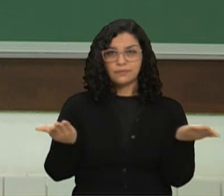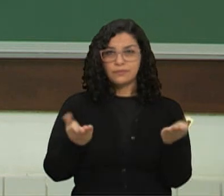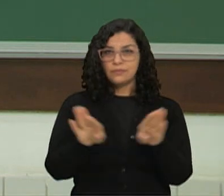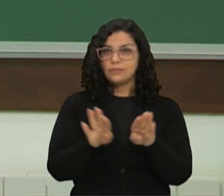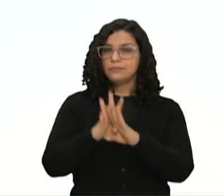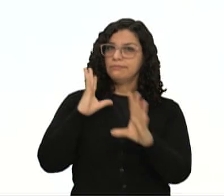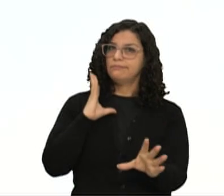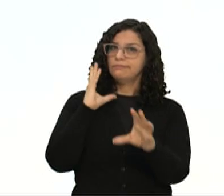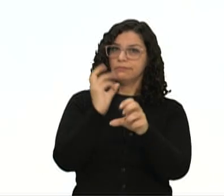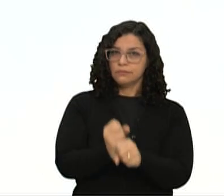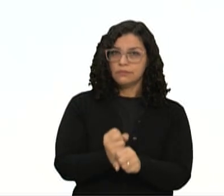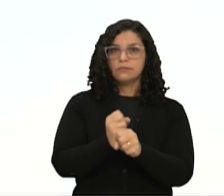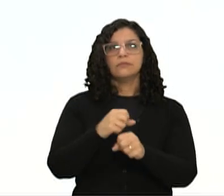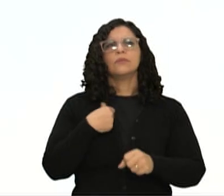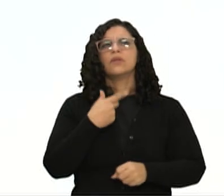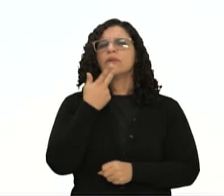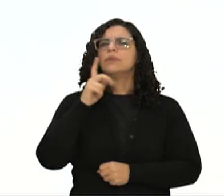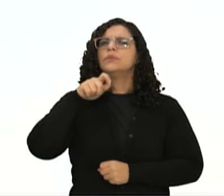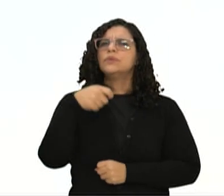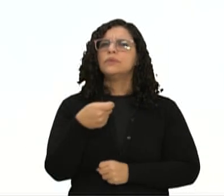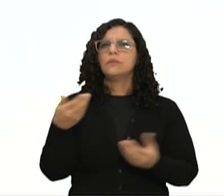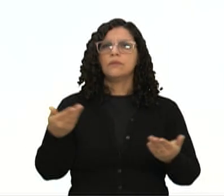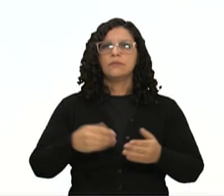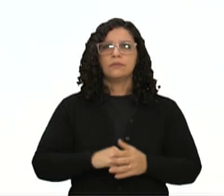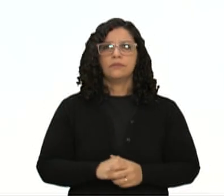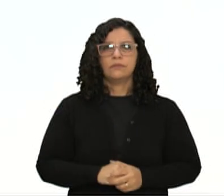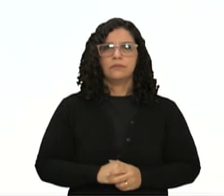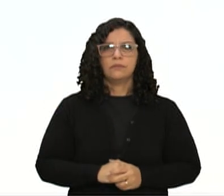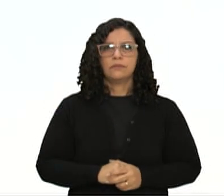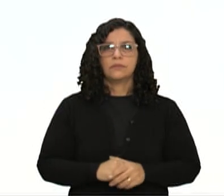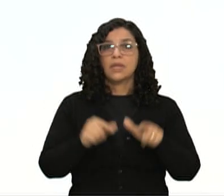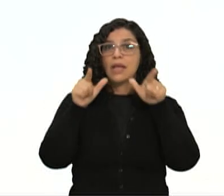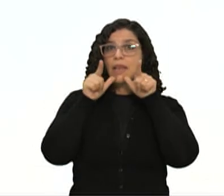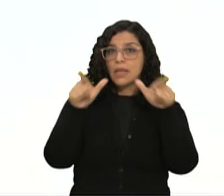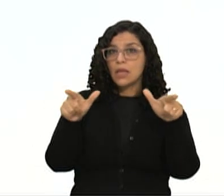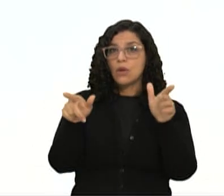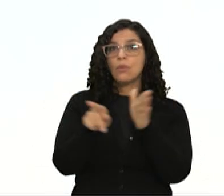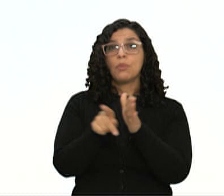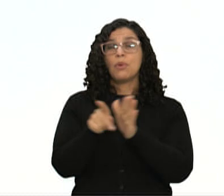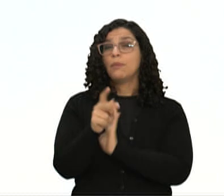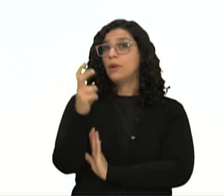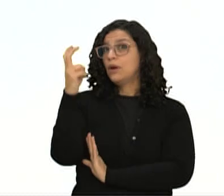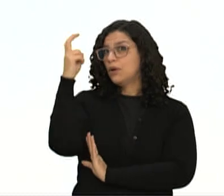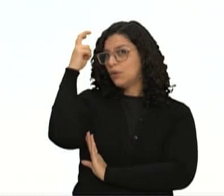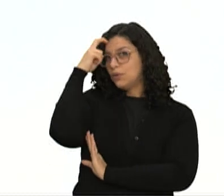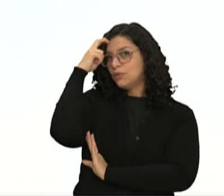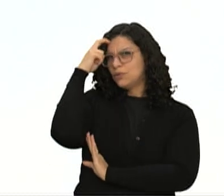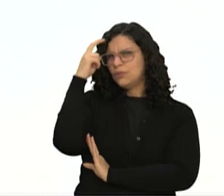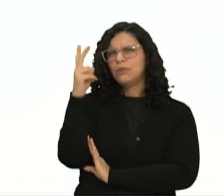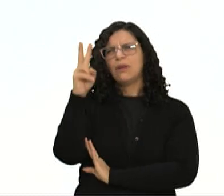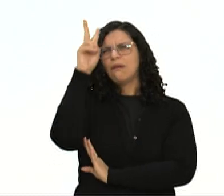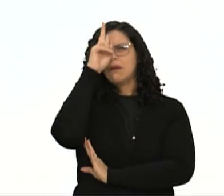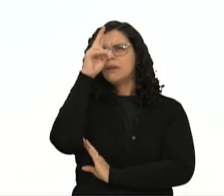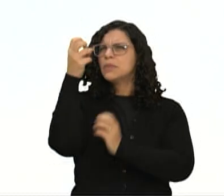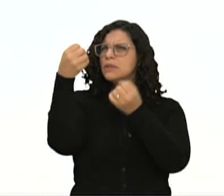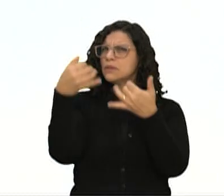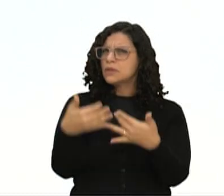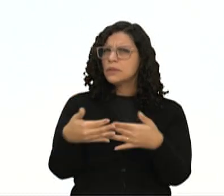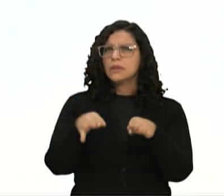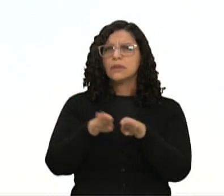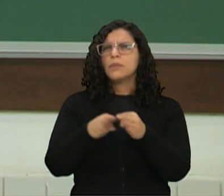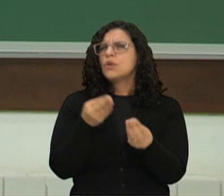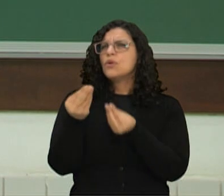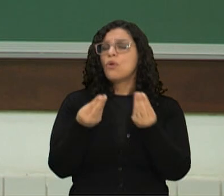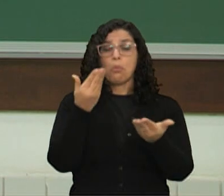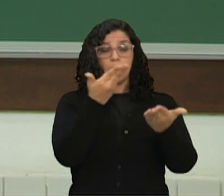essa revisão. Nós falamos sobre a língua e a cultura. Lembra que eu comentei com vocês que não tem